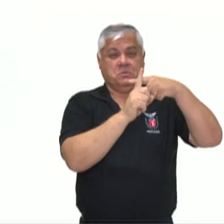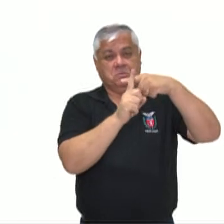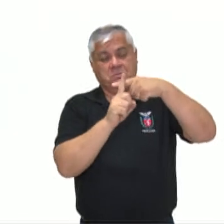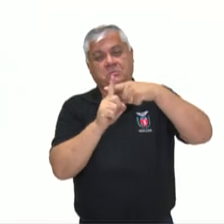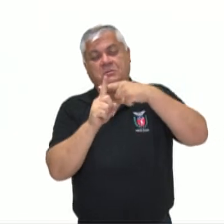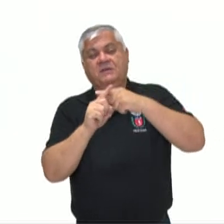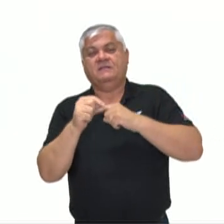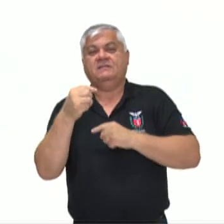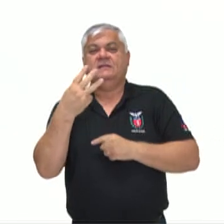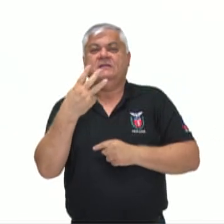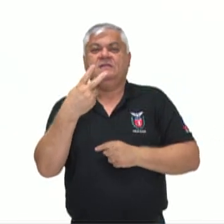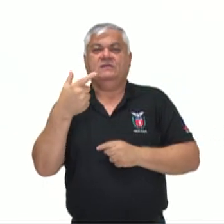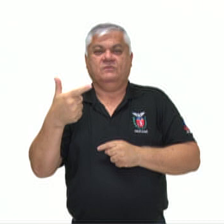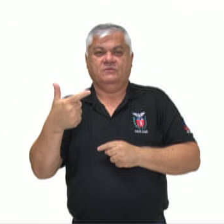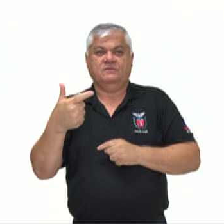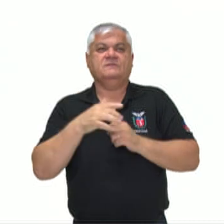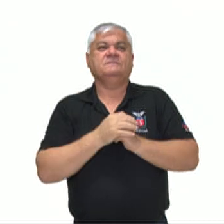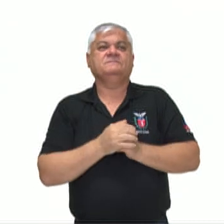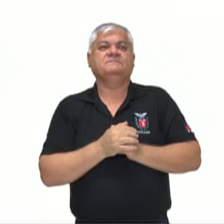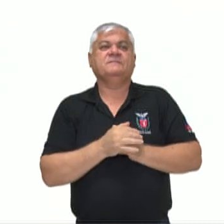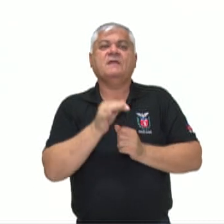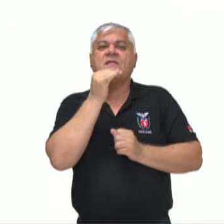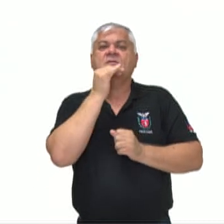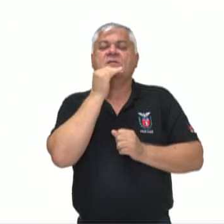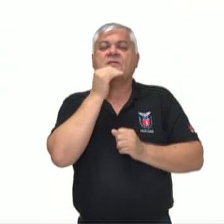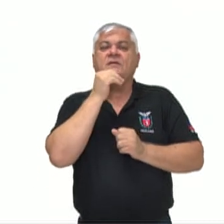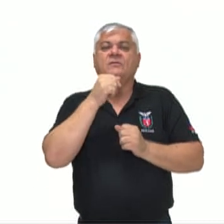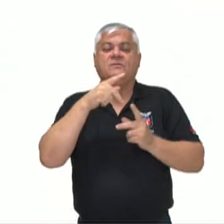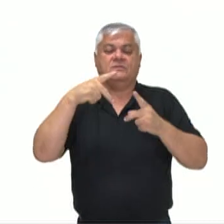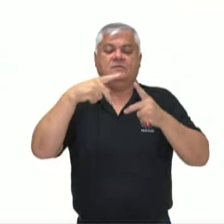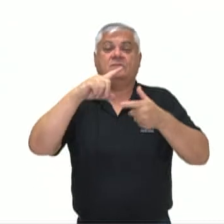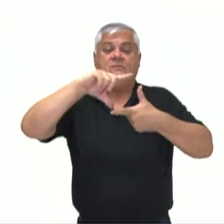dar 32 o perímetro do quadrado. E do retângulo?